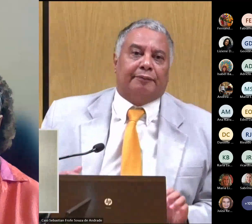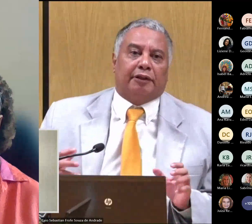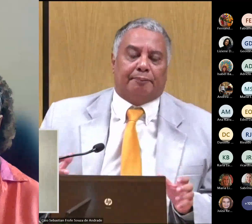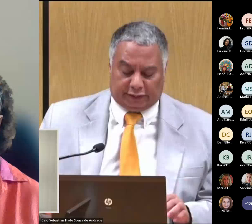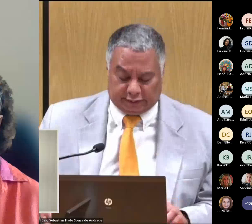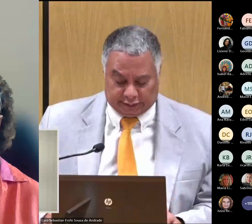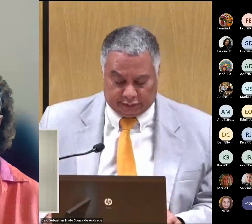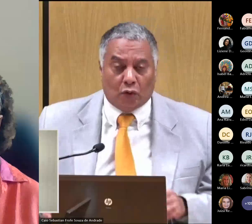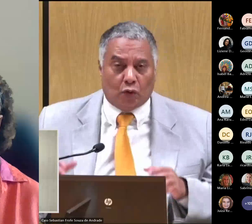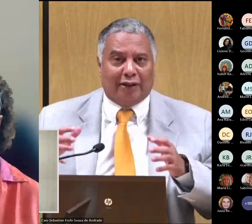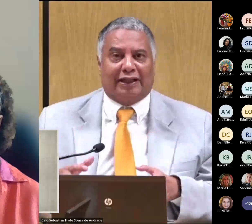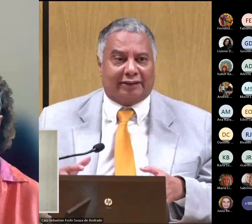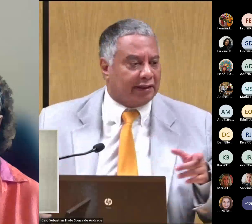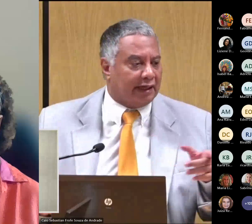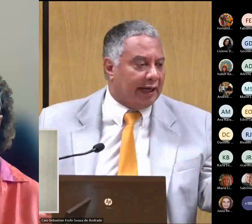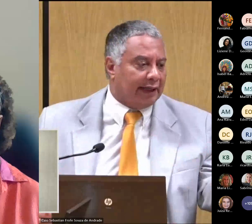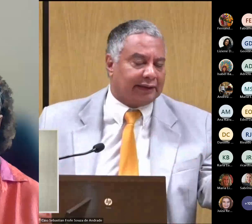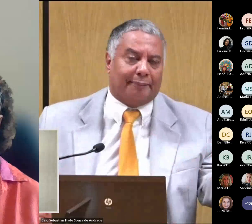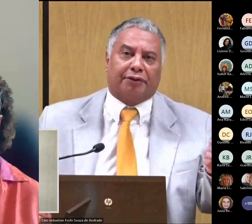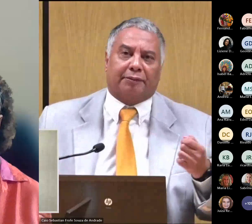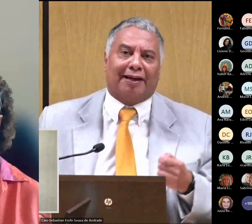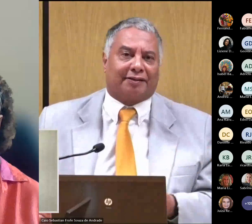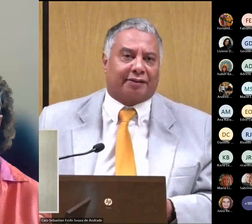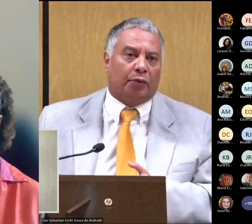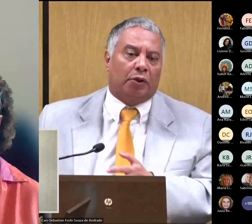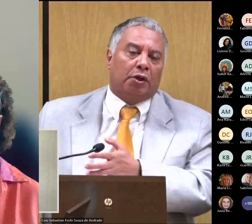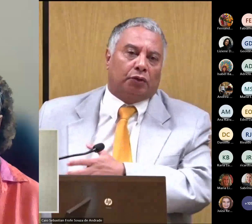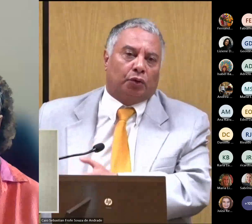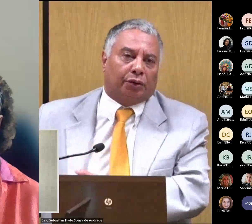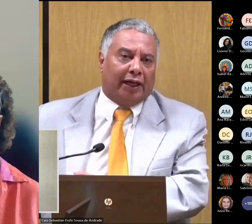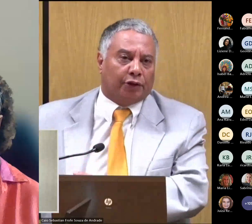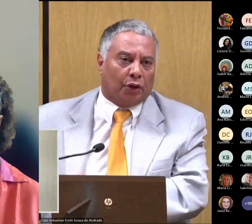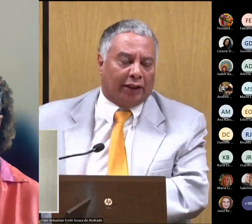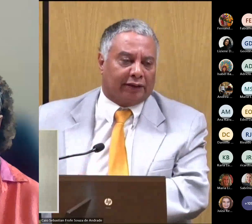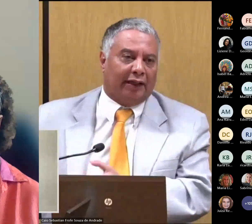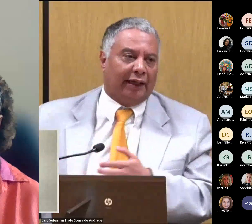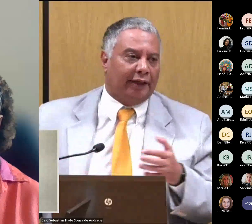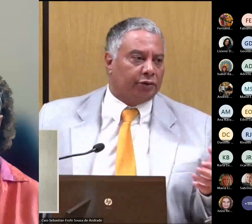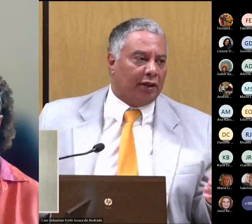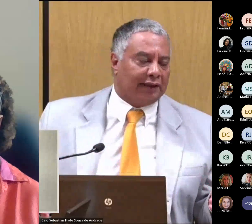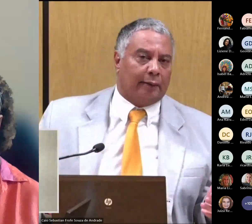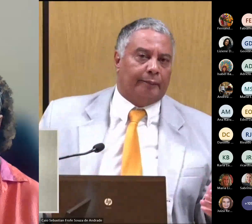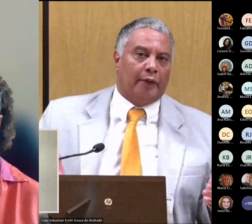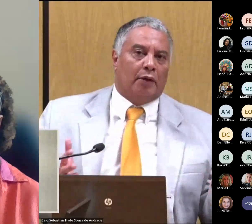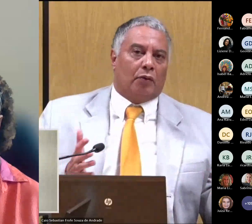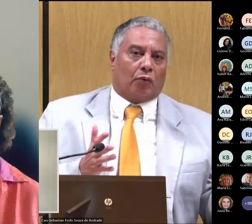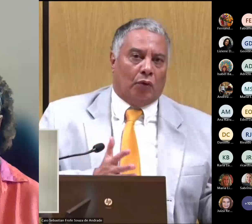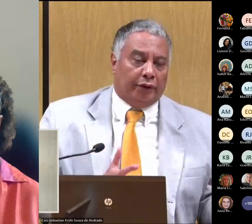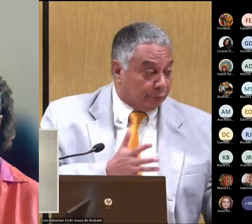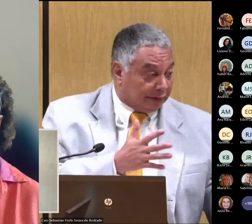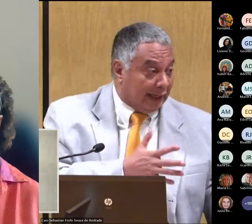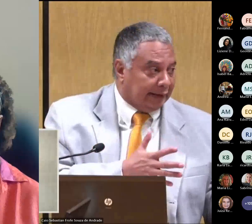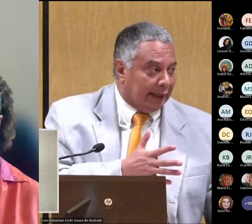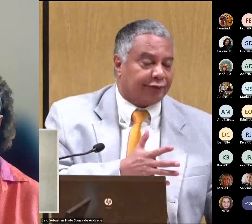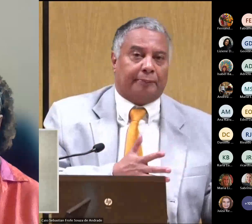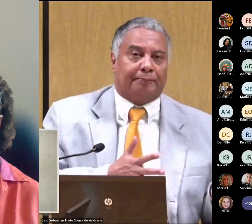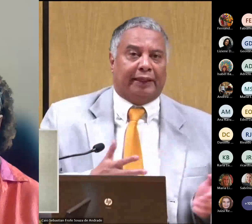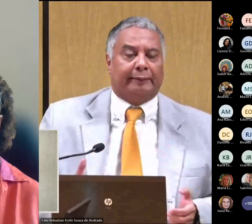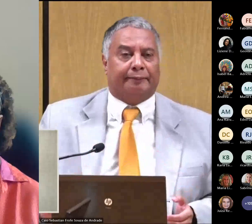vai ser muito importante uma dessas já era essa aproximação do TJ RJ com e o